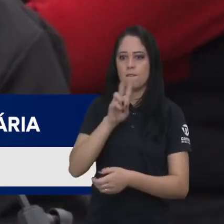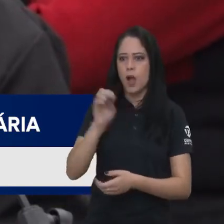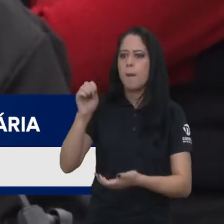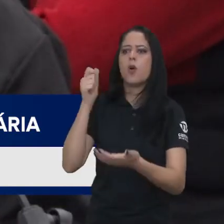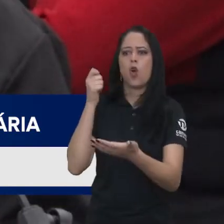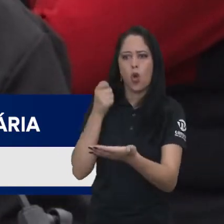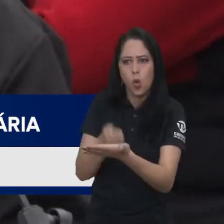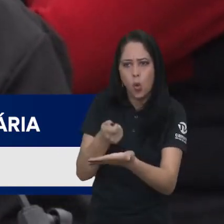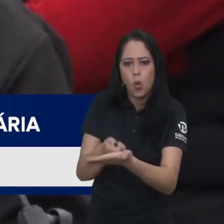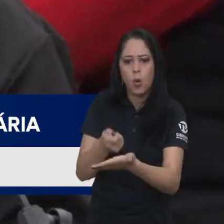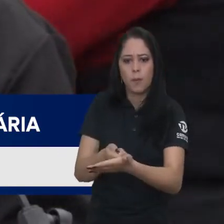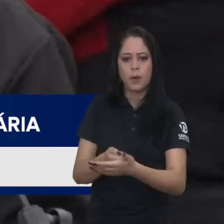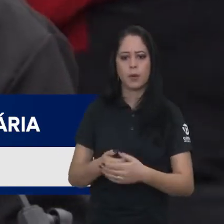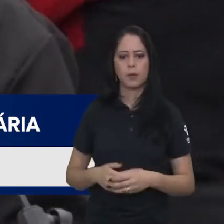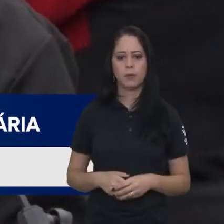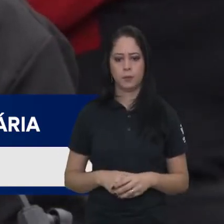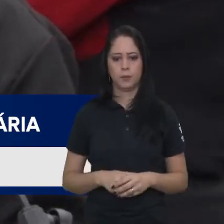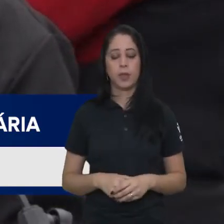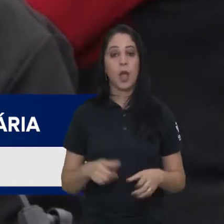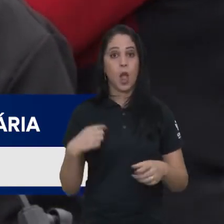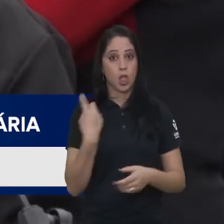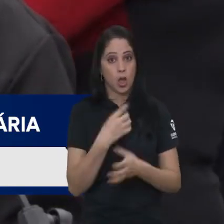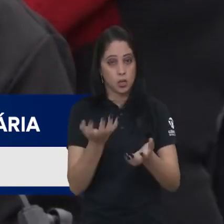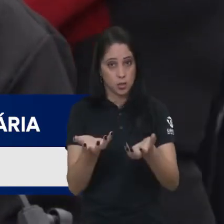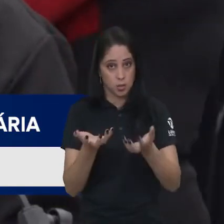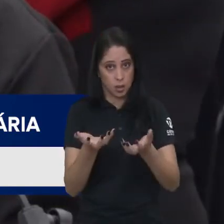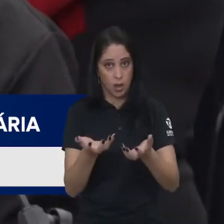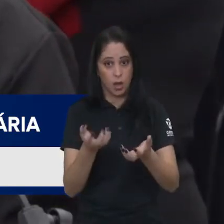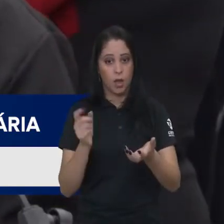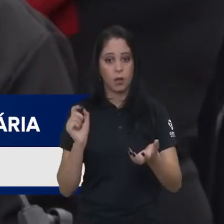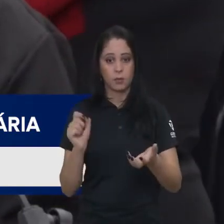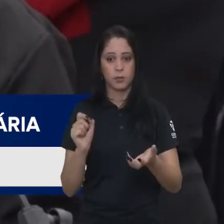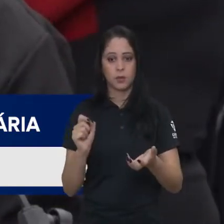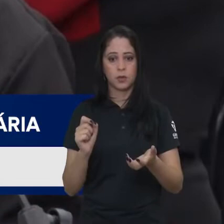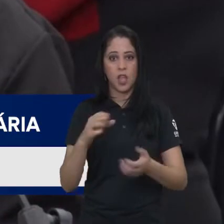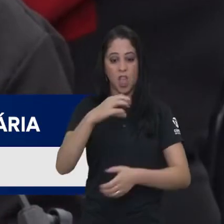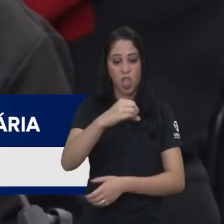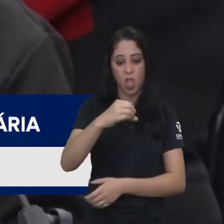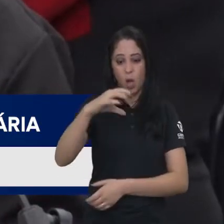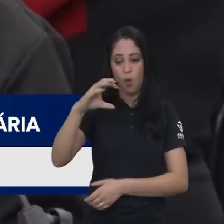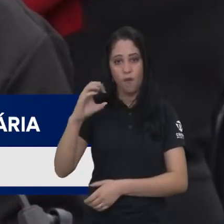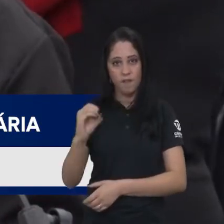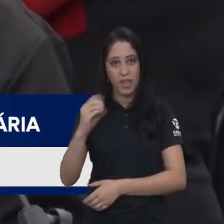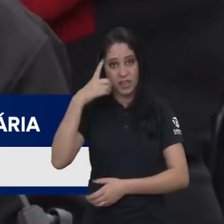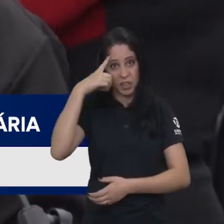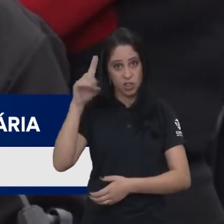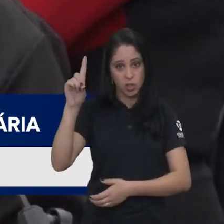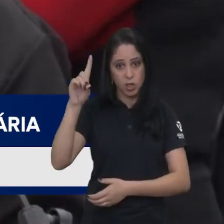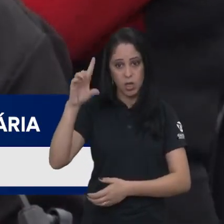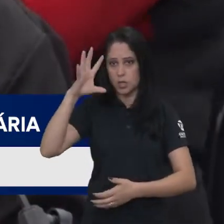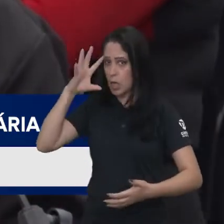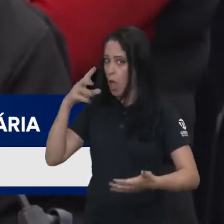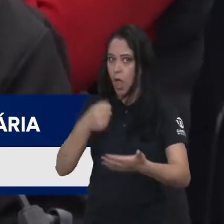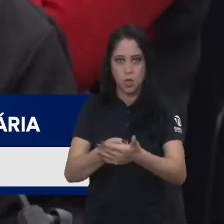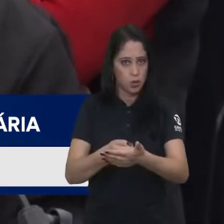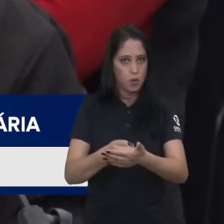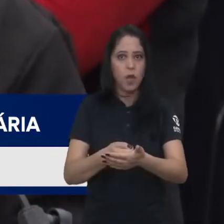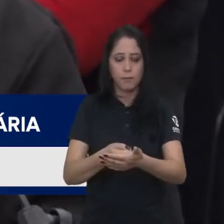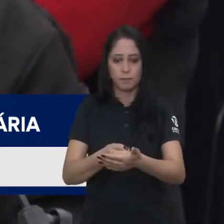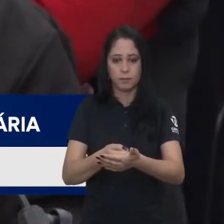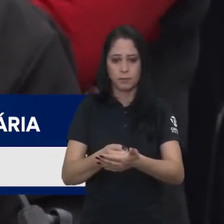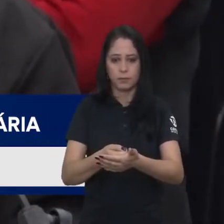na bota dessa comissão. Conclua. Porque nós queremos em 90 dias ter uma solução. Eu,